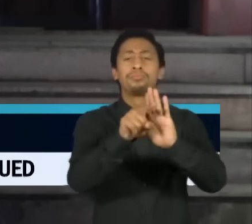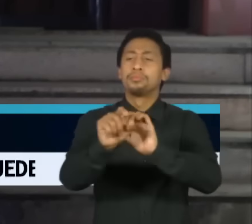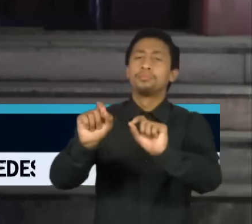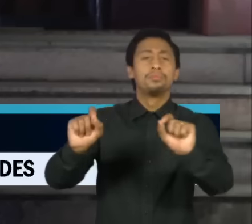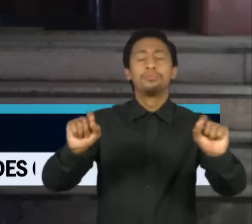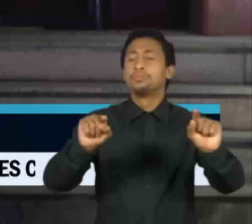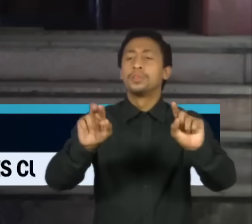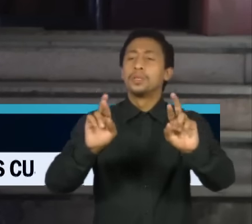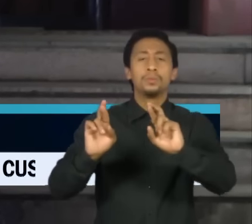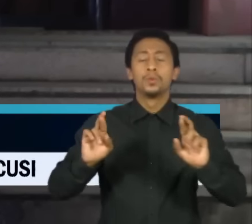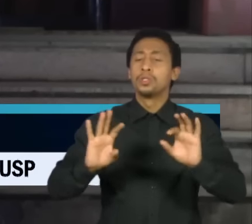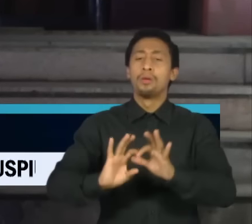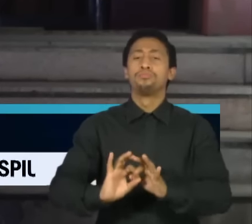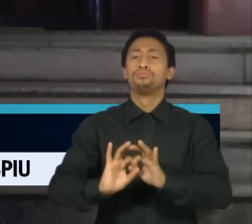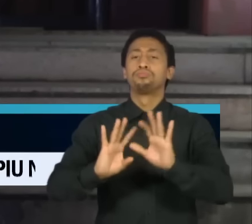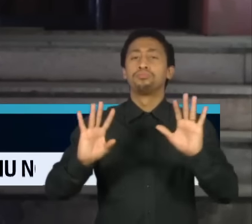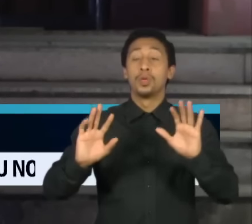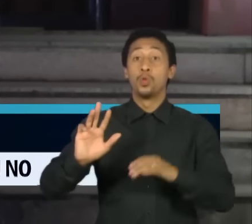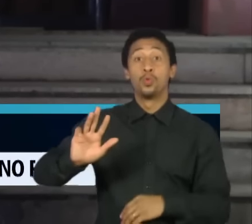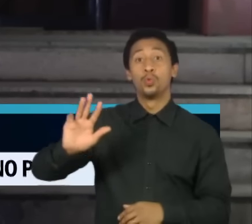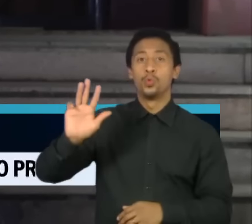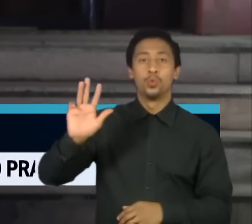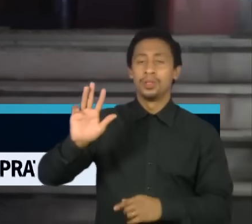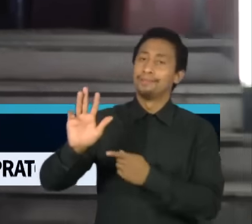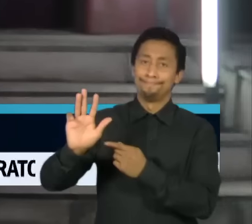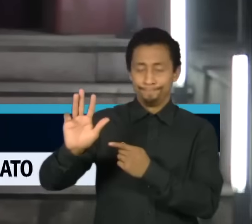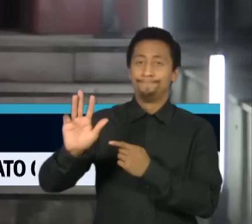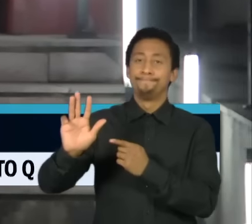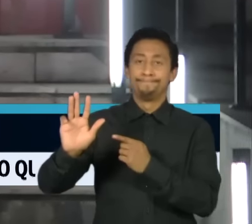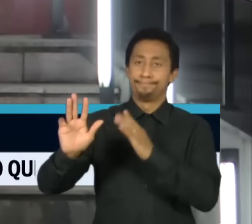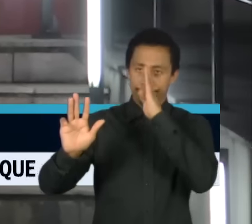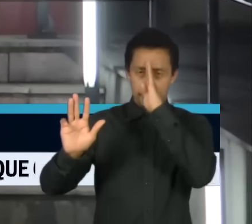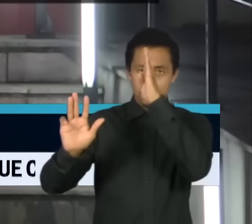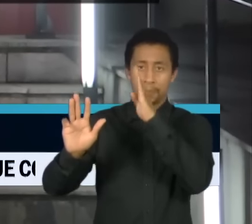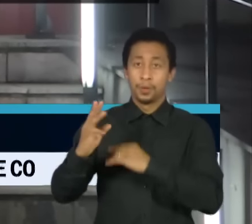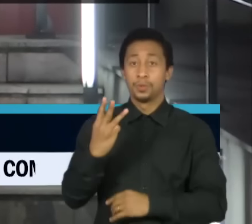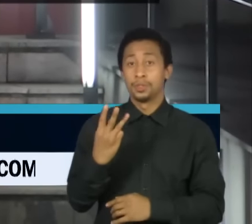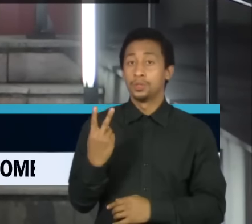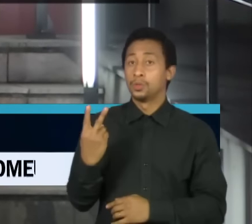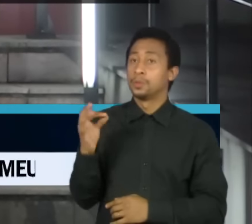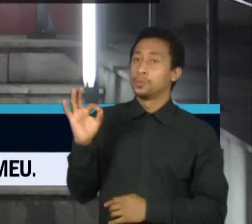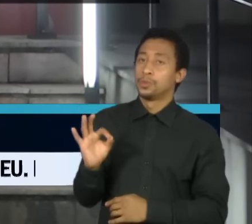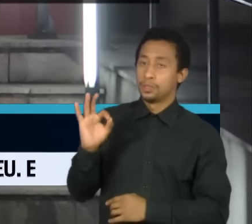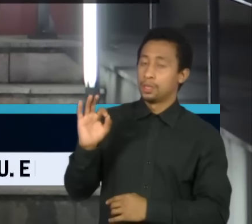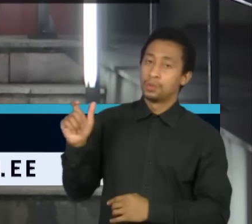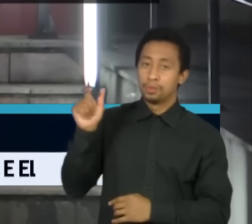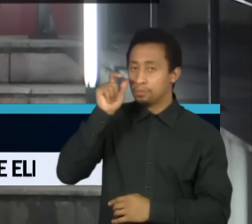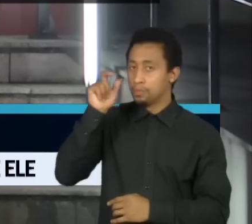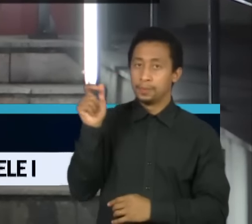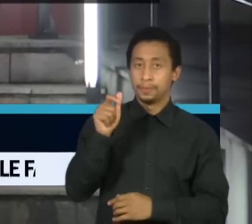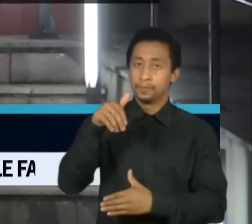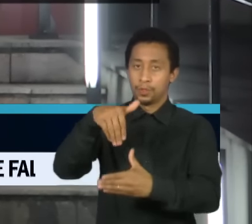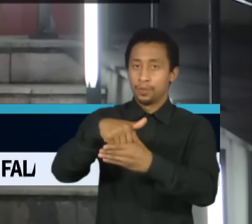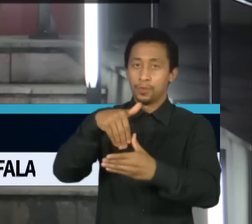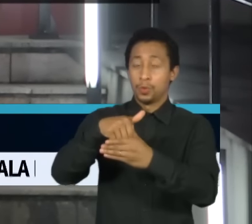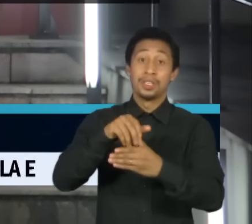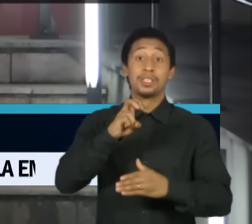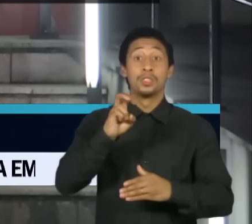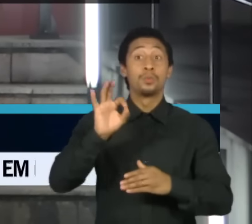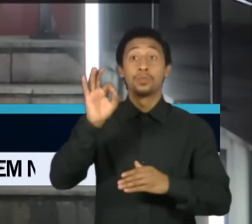pelos entrevistadores, Lula é o candidato mais citado, com 32% das intenções de voto. 5 pontos a mais